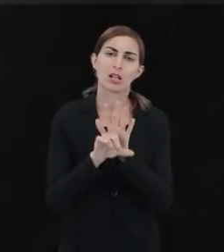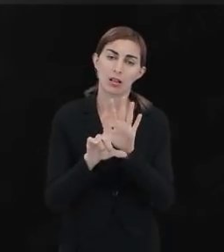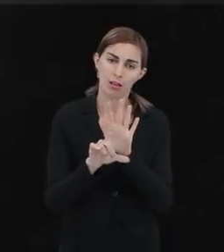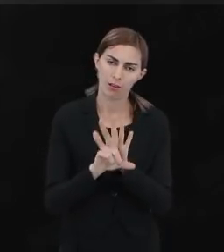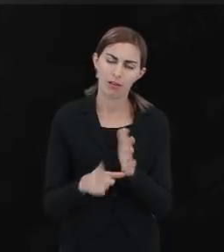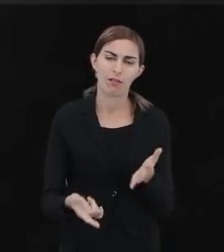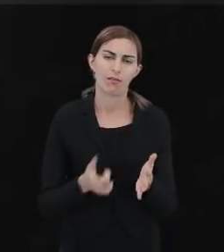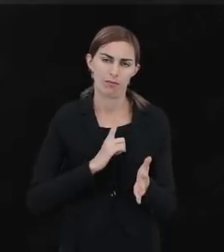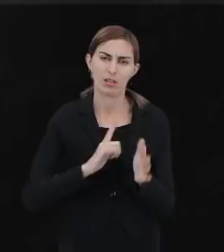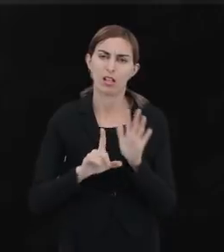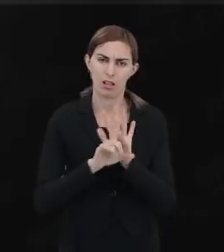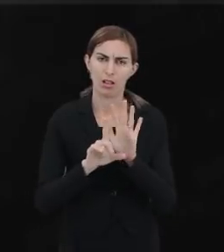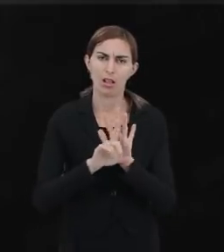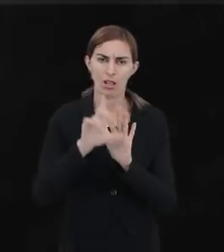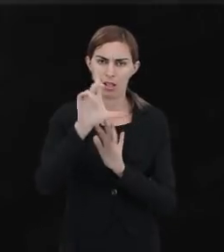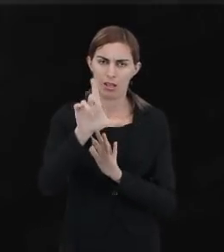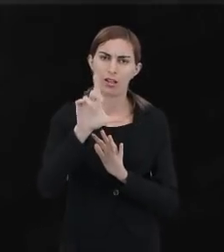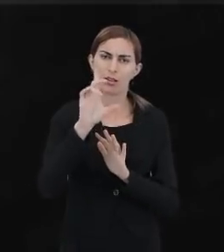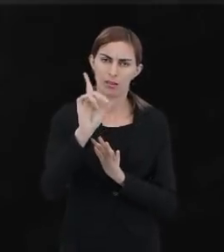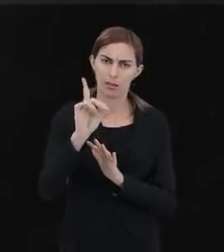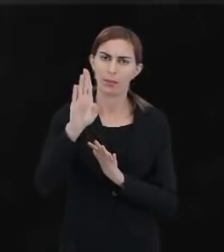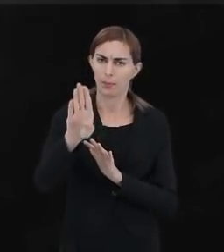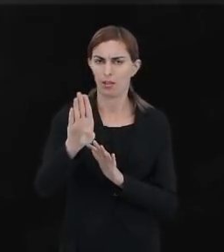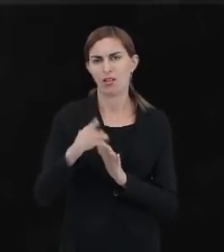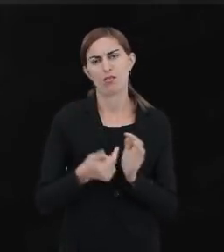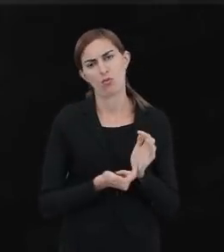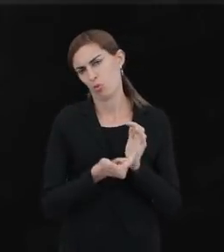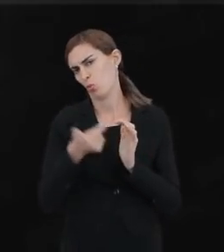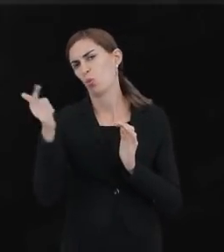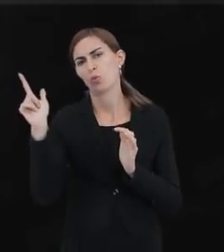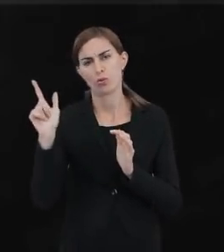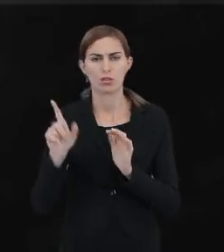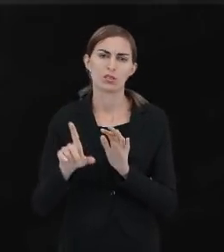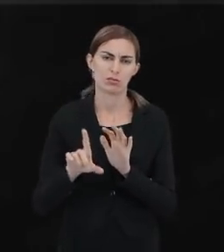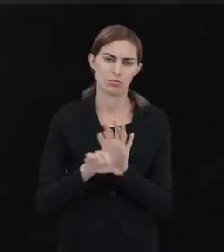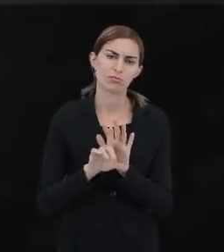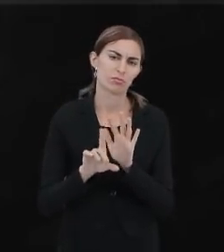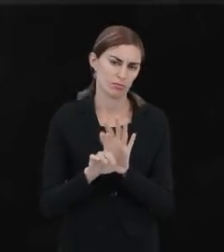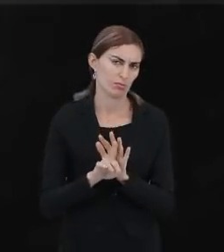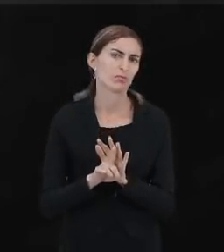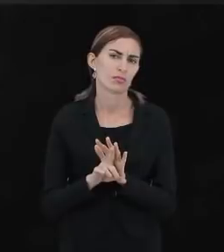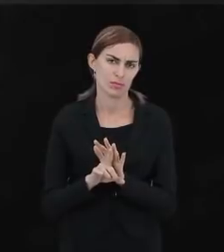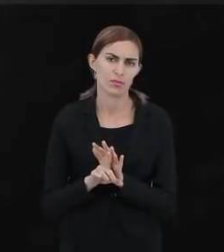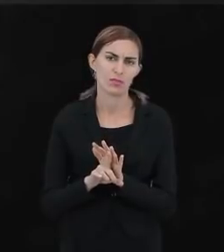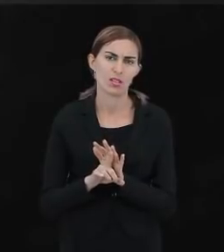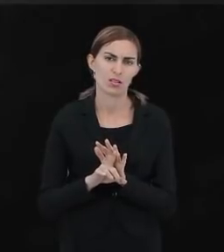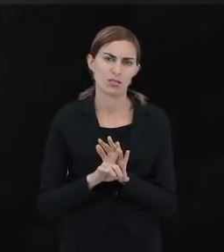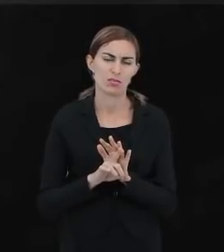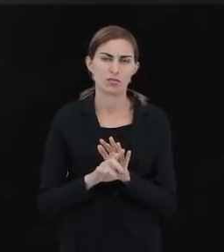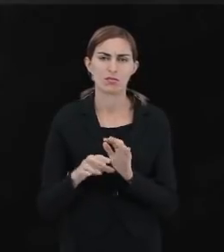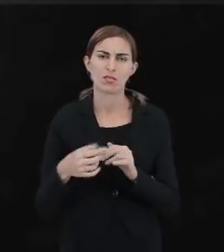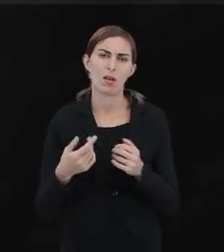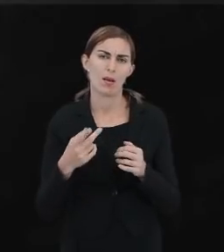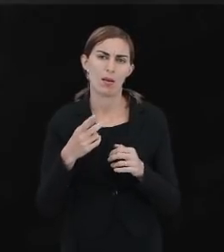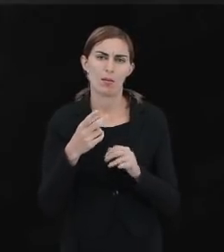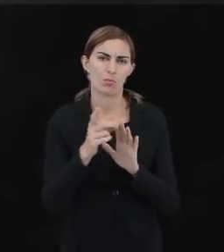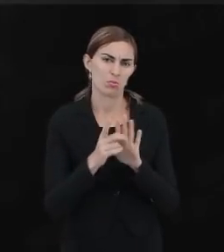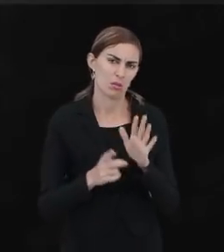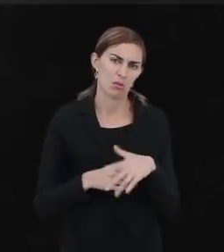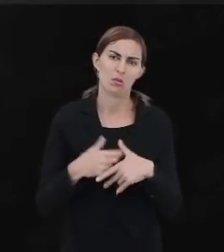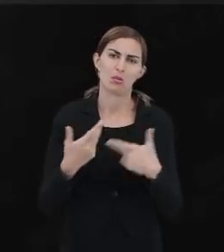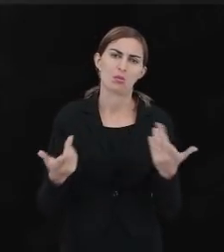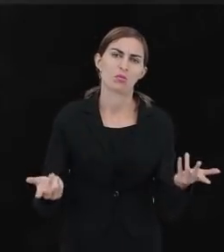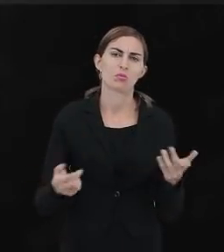a lei de diretrizes e bases e outras tantas que o e resoluções e portarias enfim